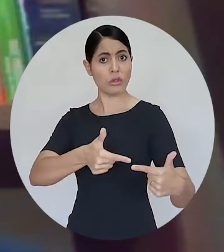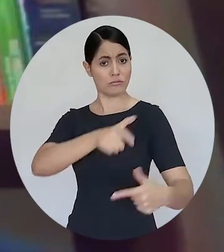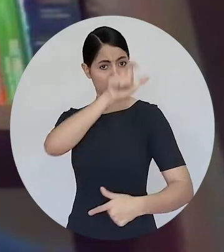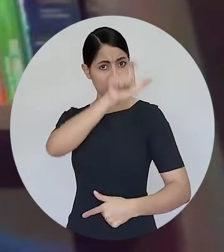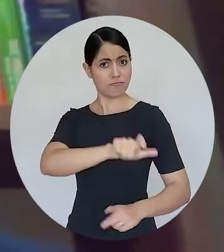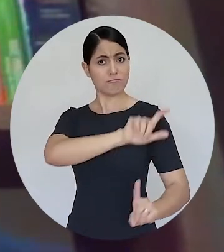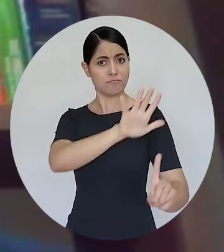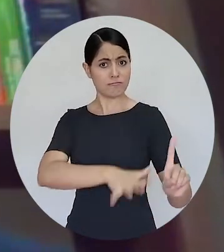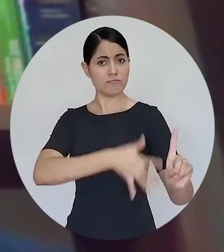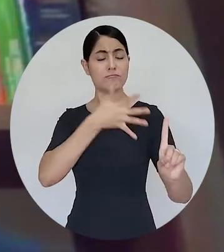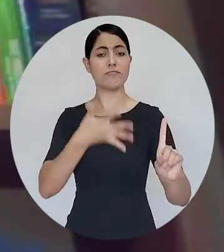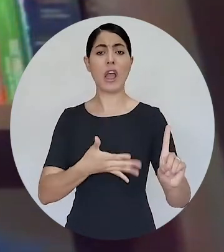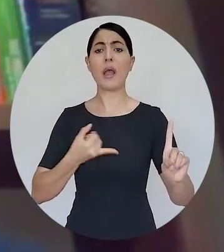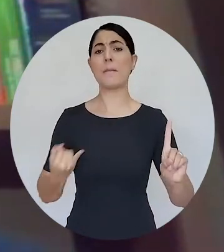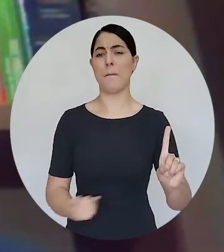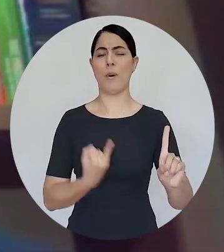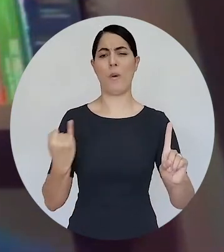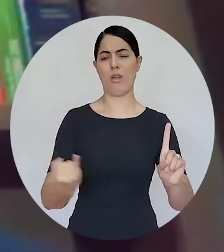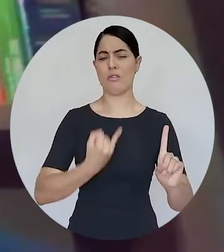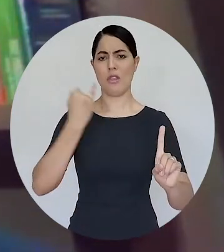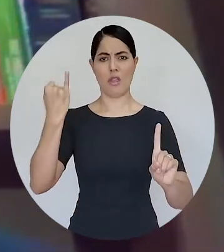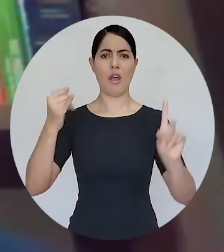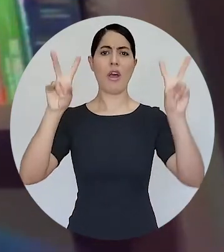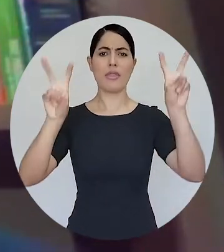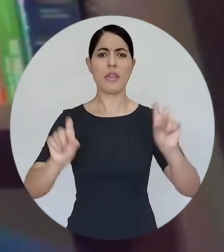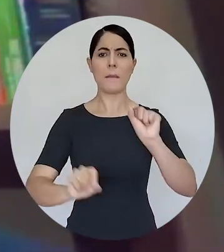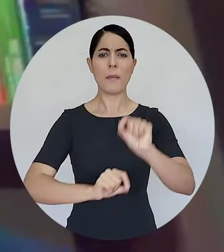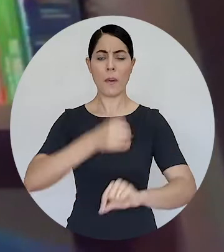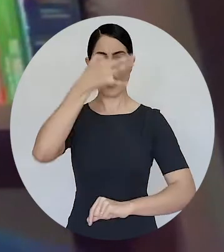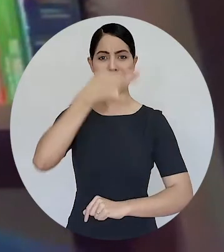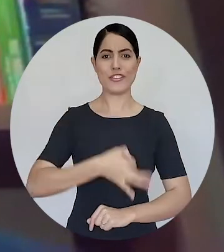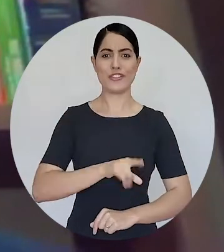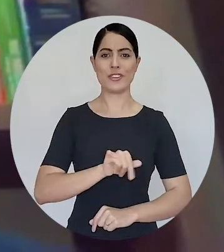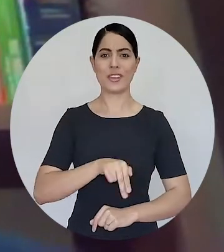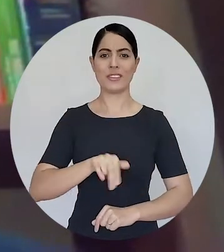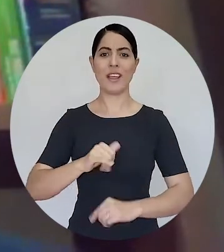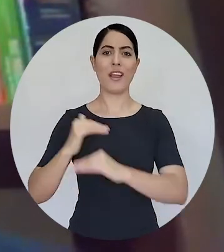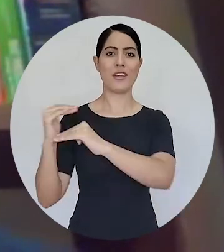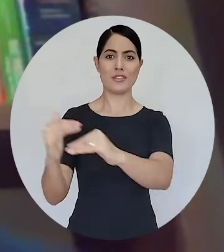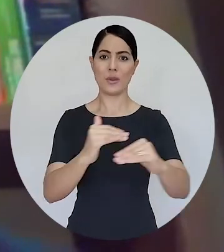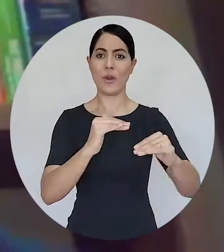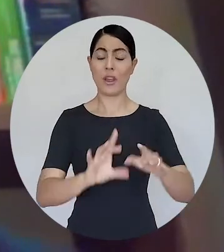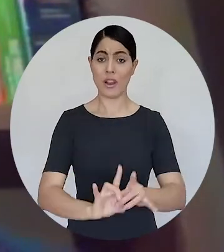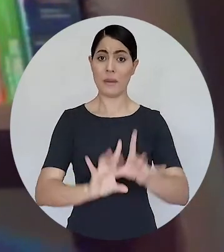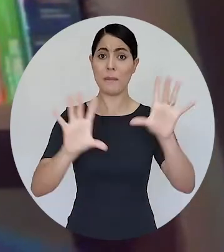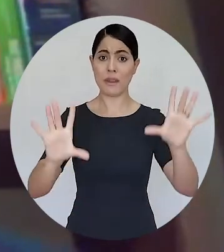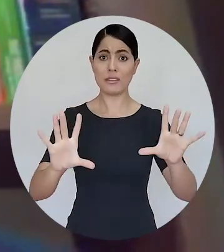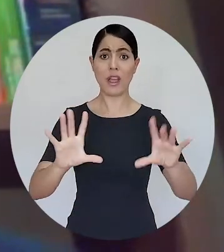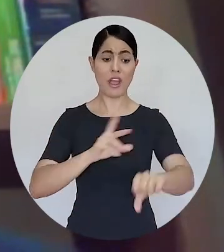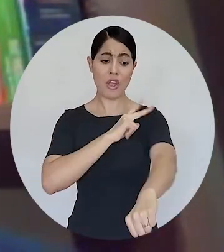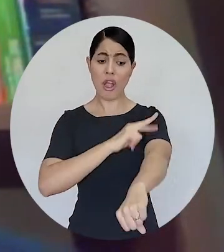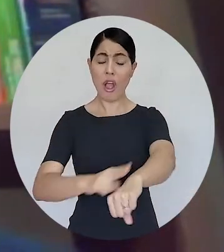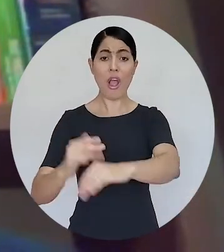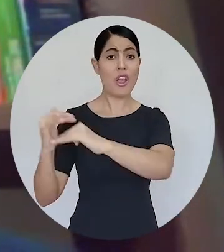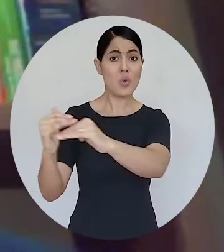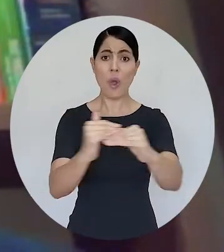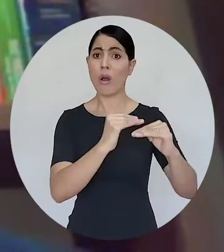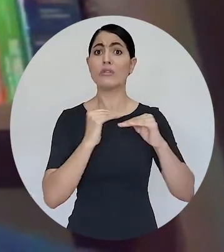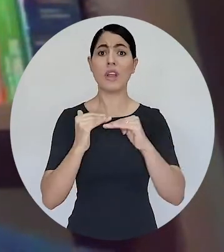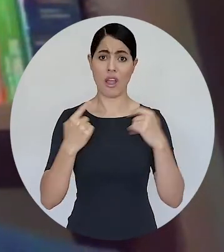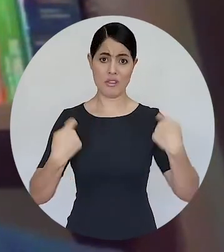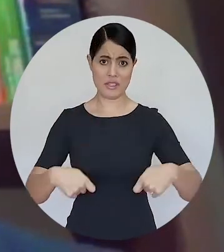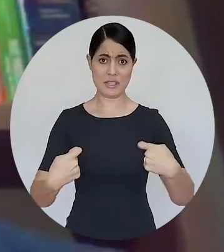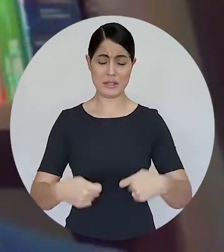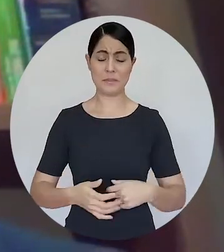pela dignidade humana, pela democracia, pela igualdade, pela liberdade e pela igualdade racial. Então, foi com essa